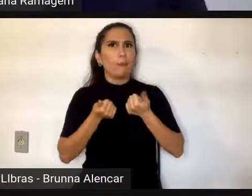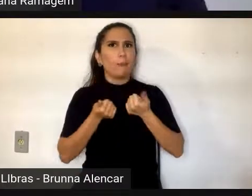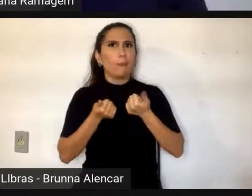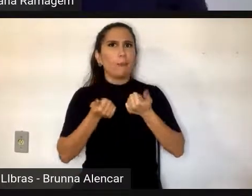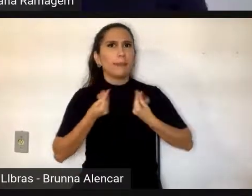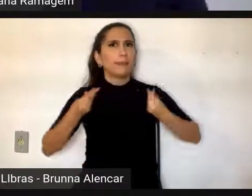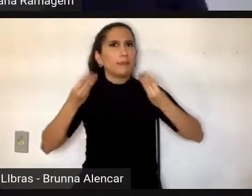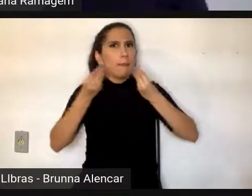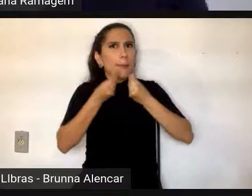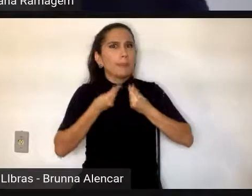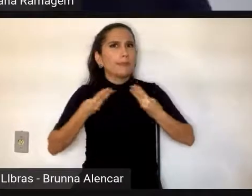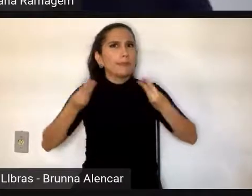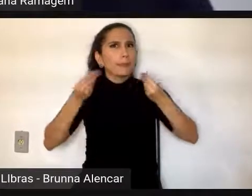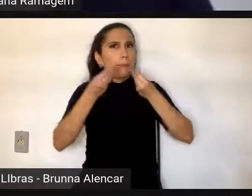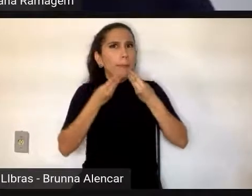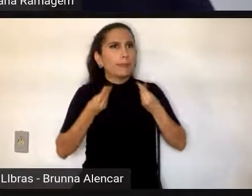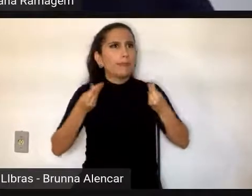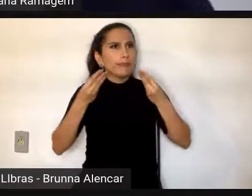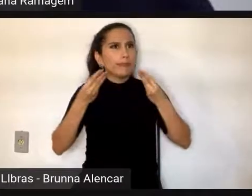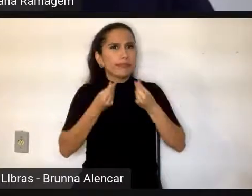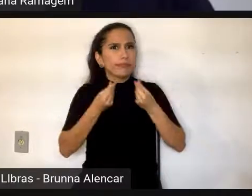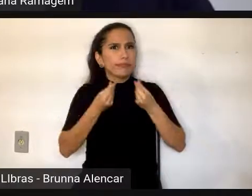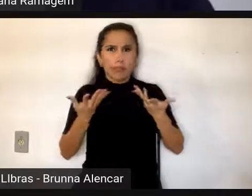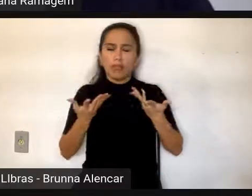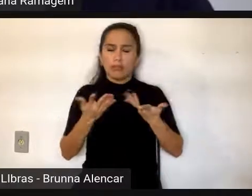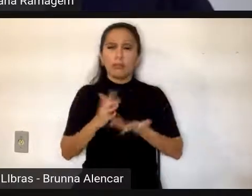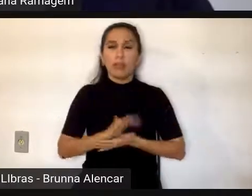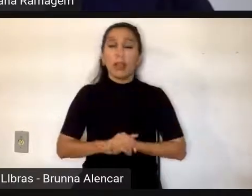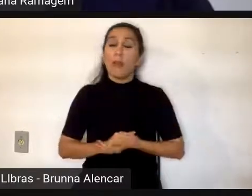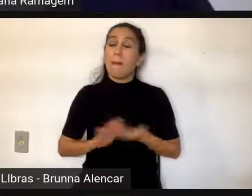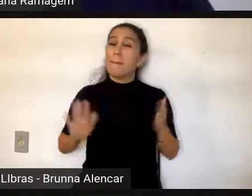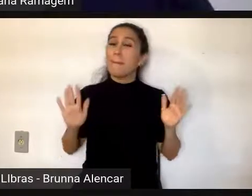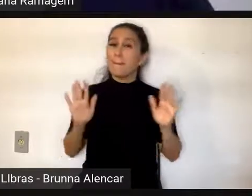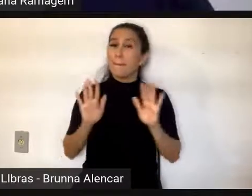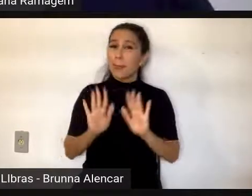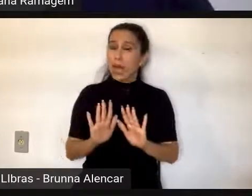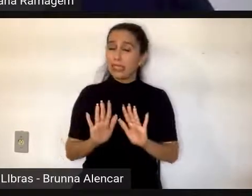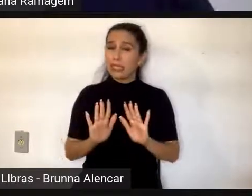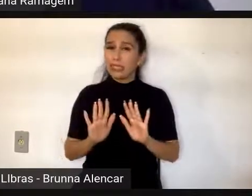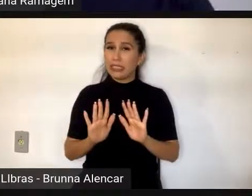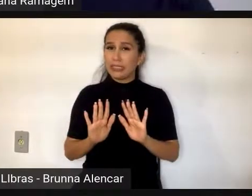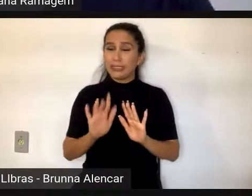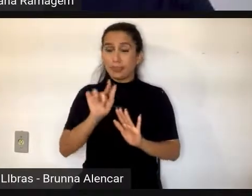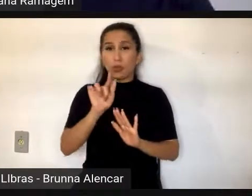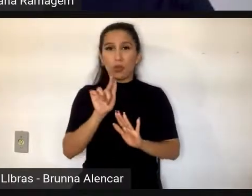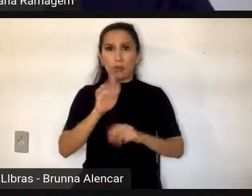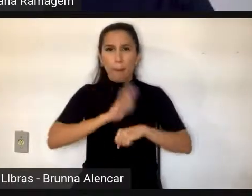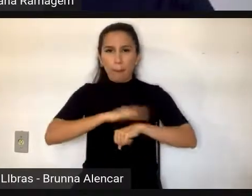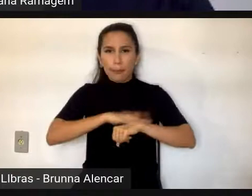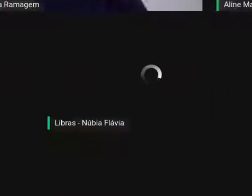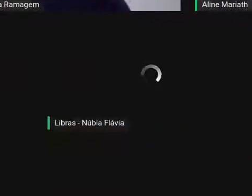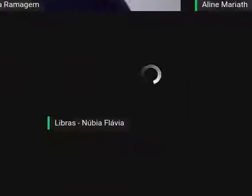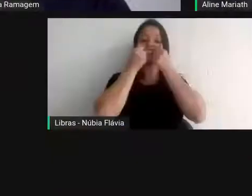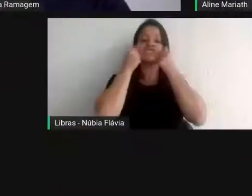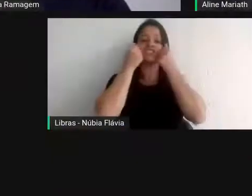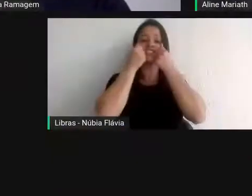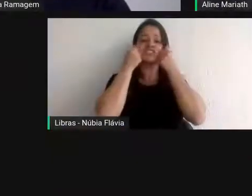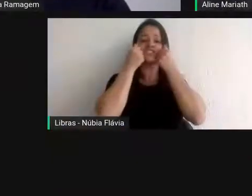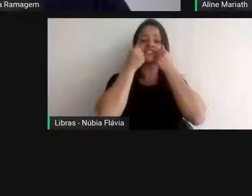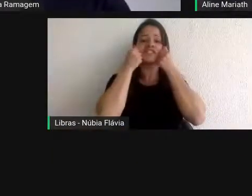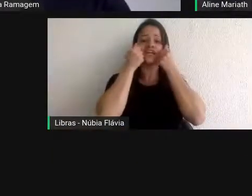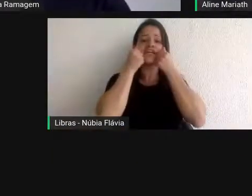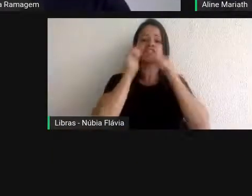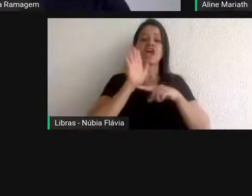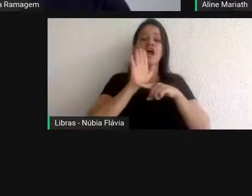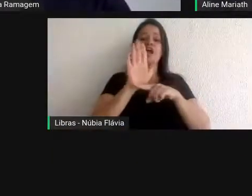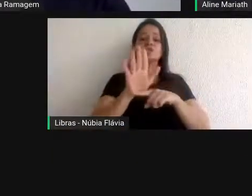saciedade, porque você está mandando aquele estímulo da mastigação. Mas, ao mesmo tempo, quando a gente masca um chiclete, a tendência é que o nosso corpo